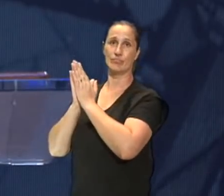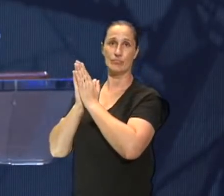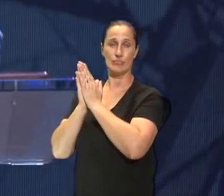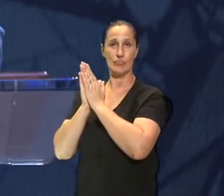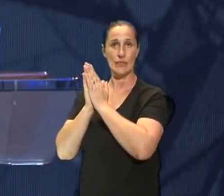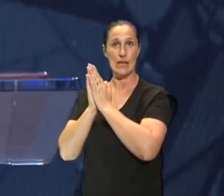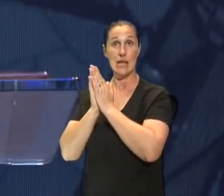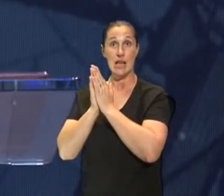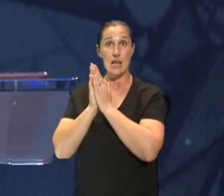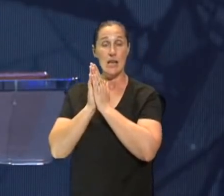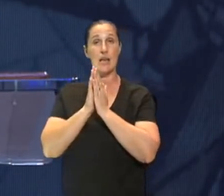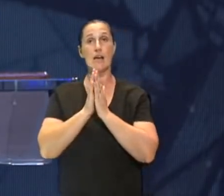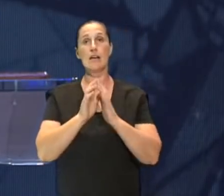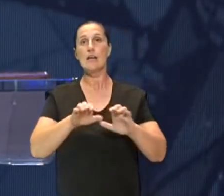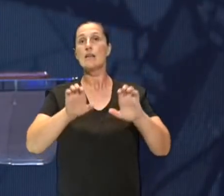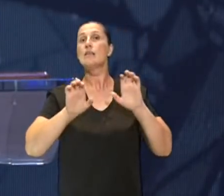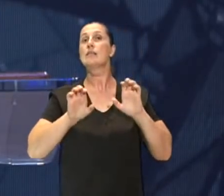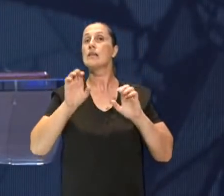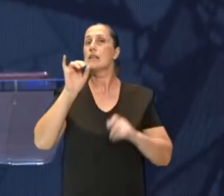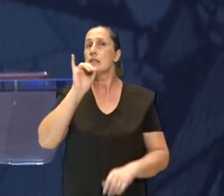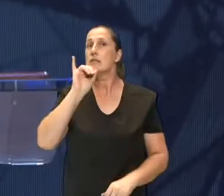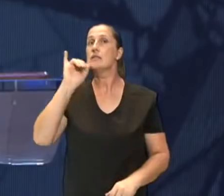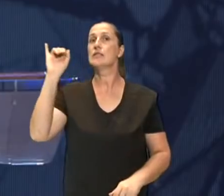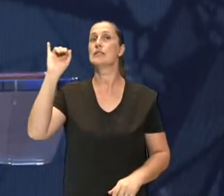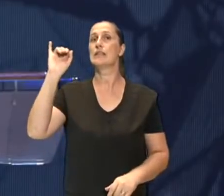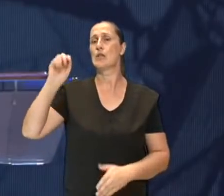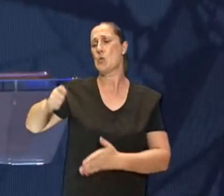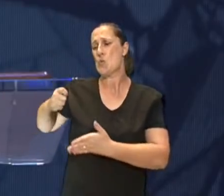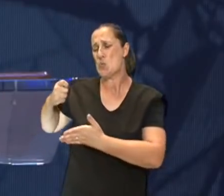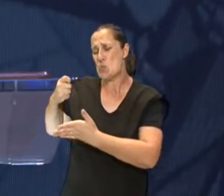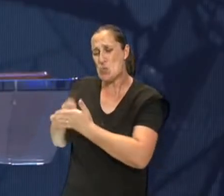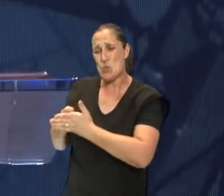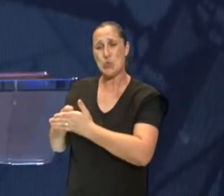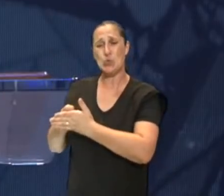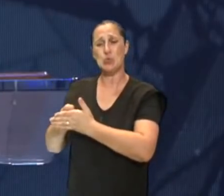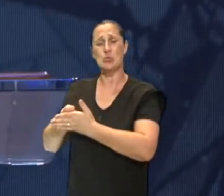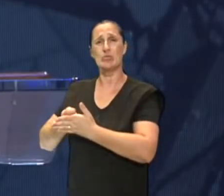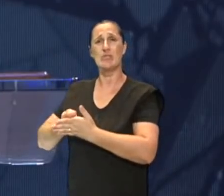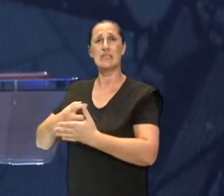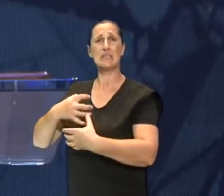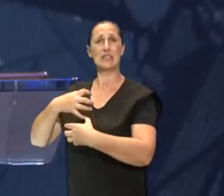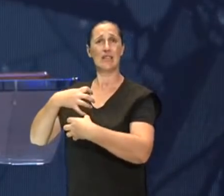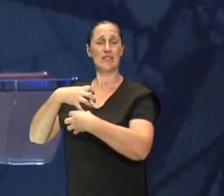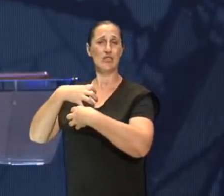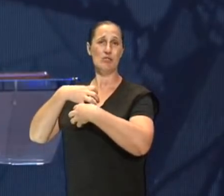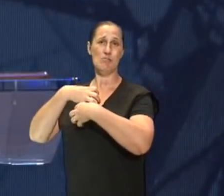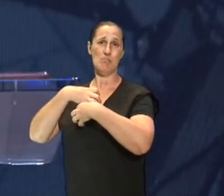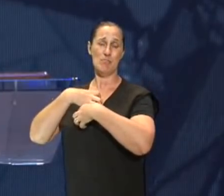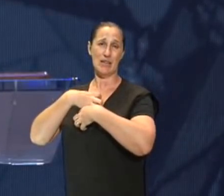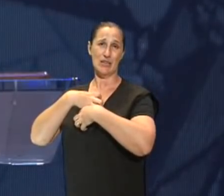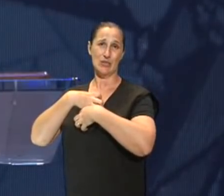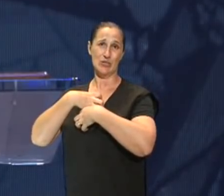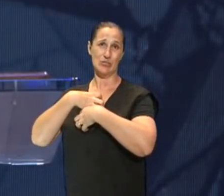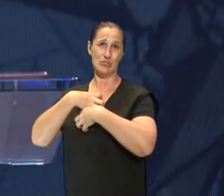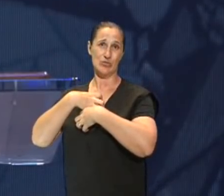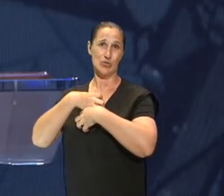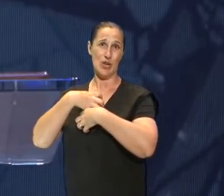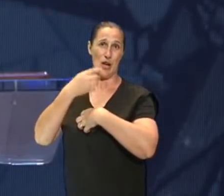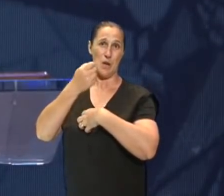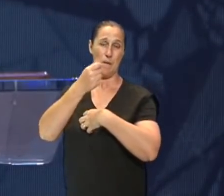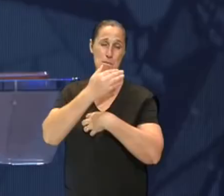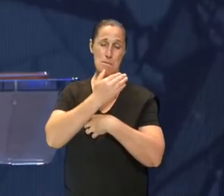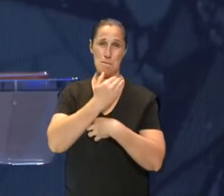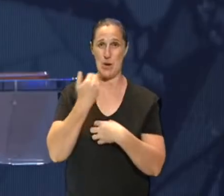dizendo primeiro que era muito duro viver o sentimento da finitude, de que